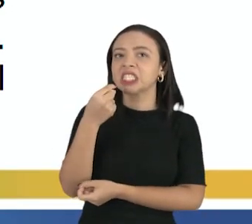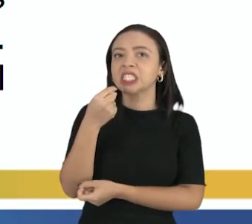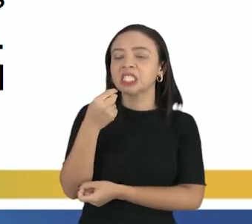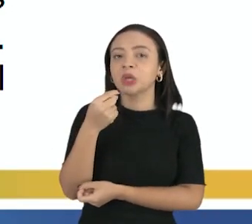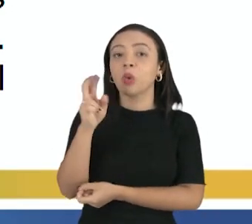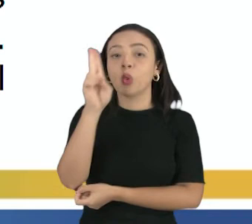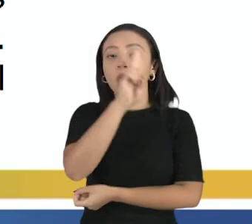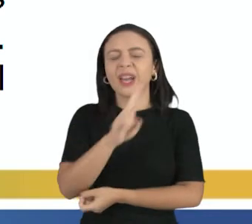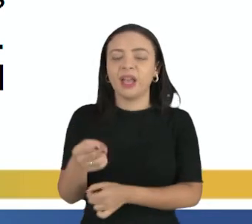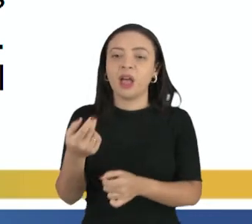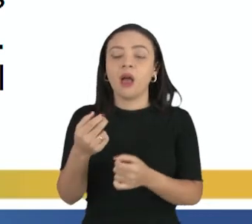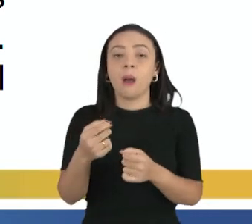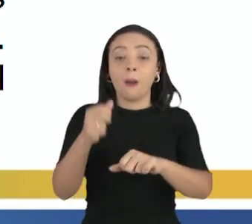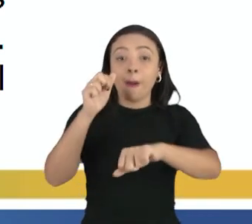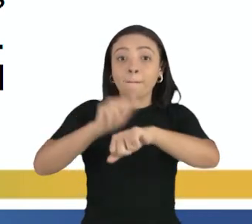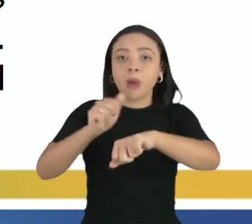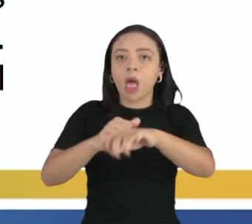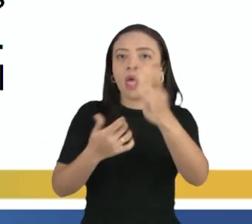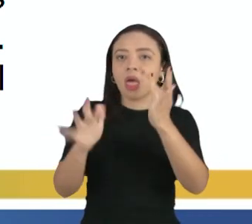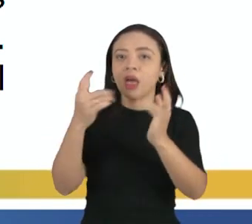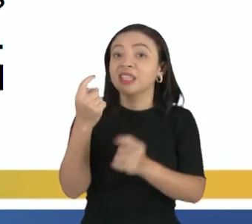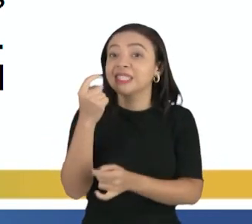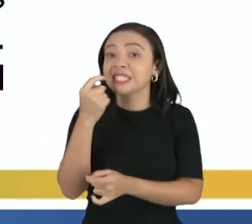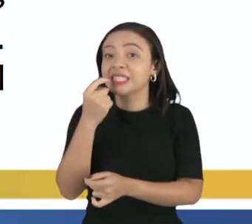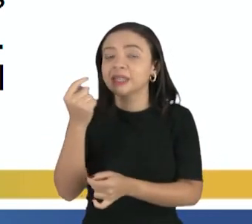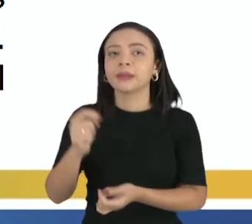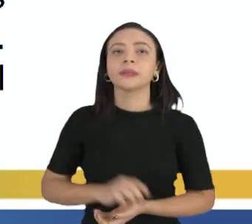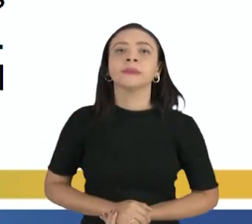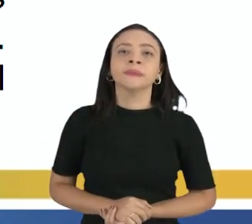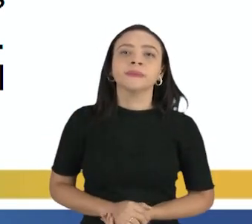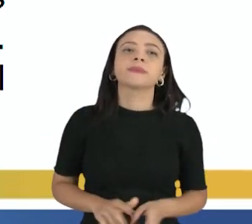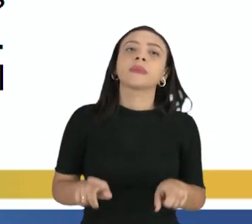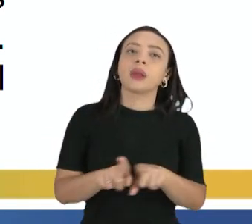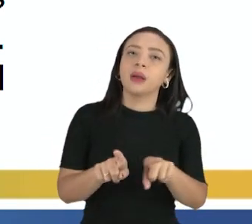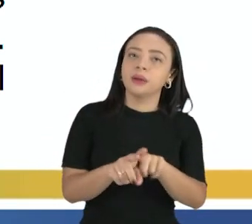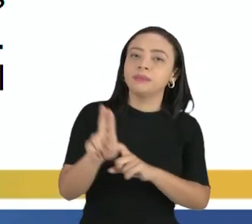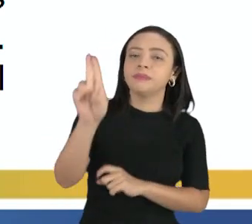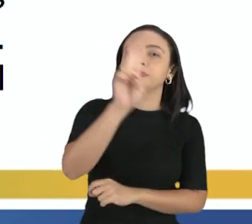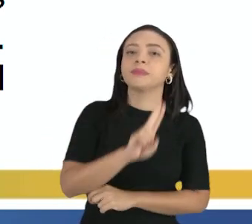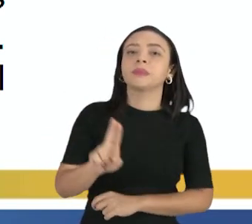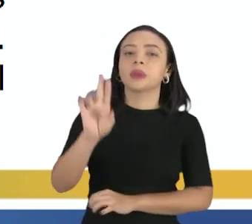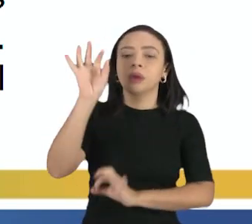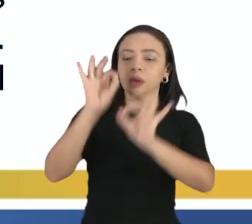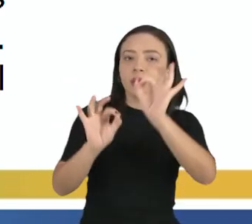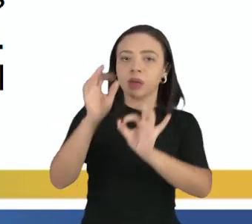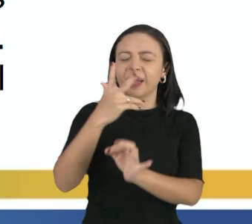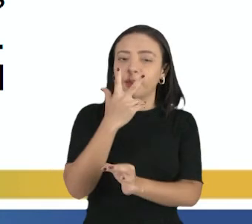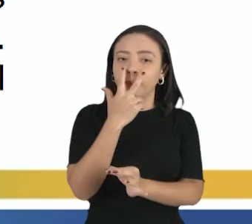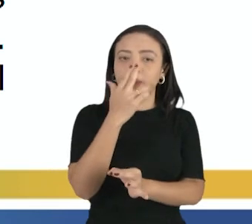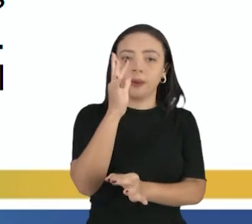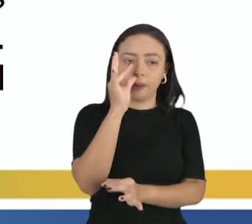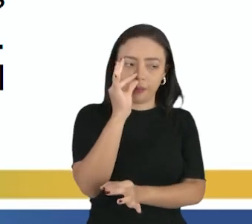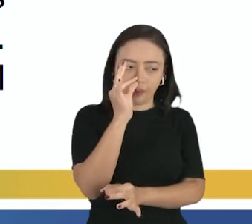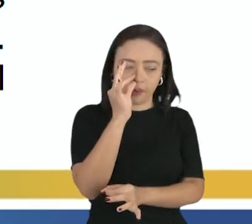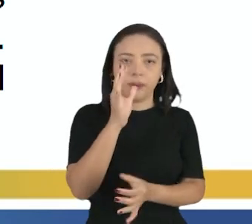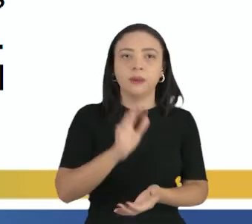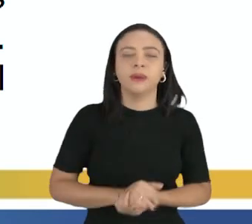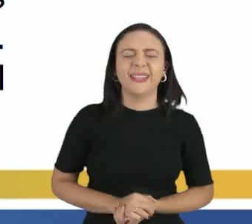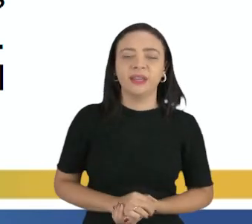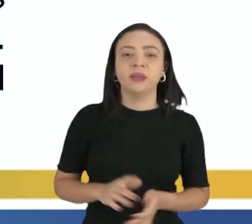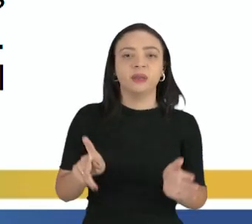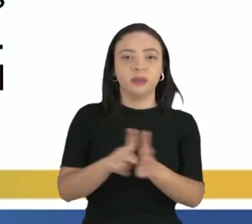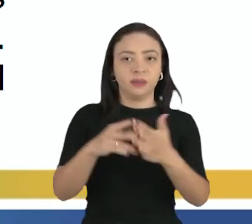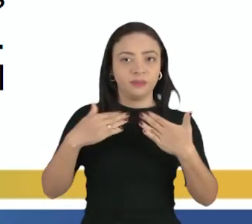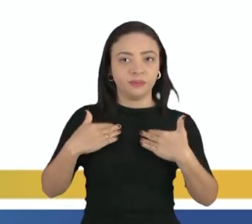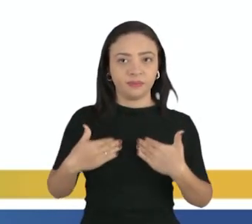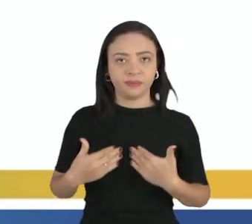de pedras preciosas nos dentes, sem contar que também usavam ornamentos semelhantes aos piercings no próprio